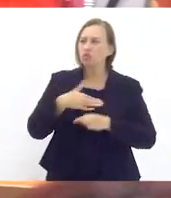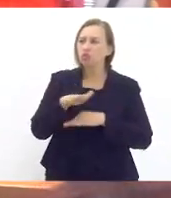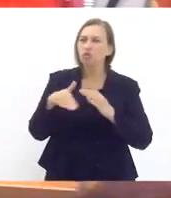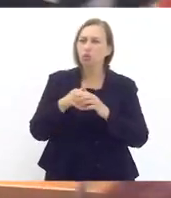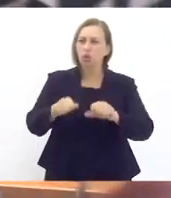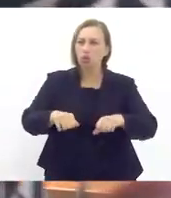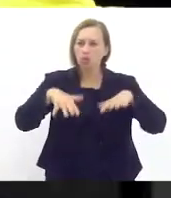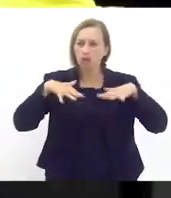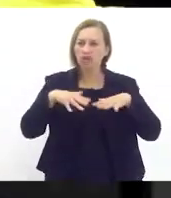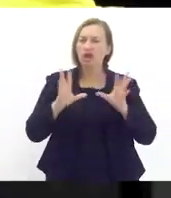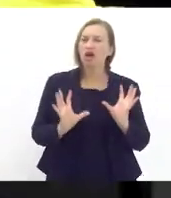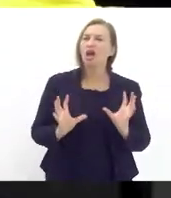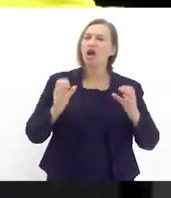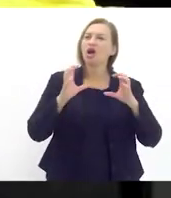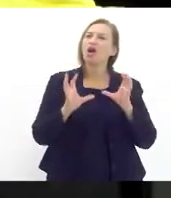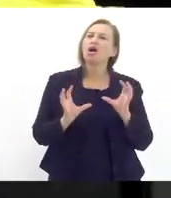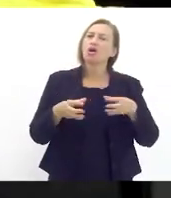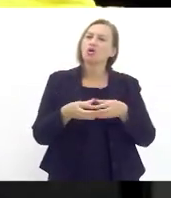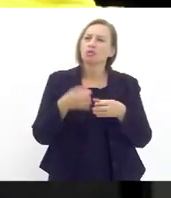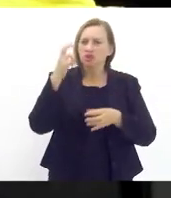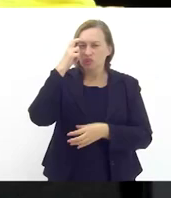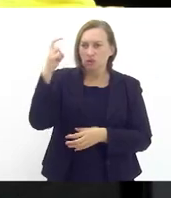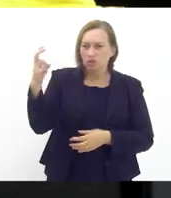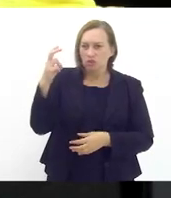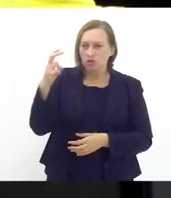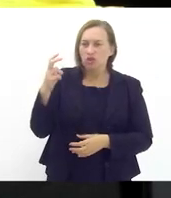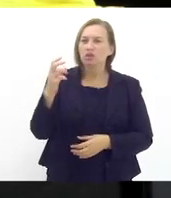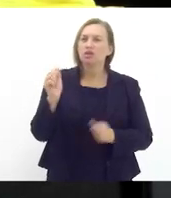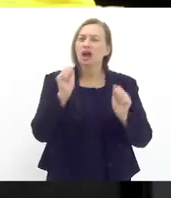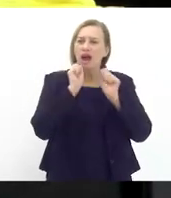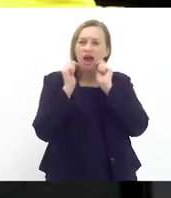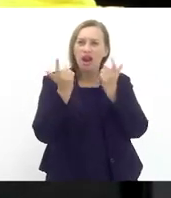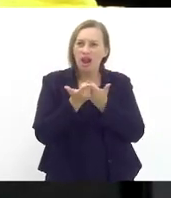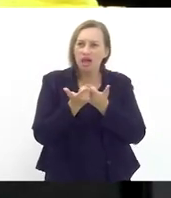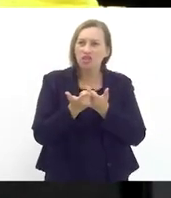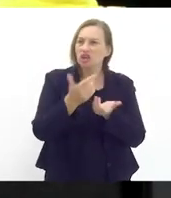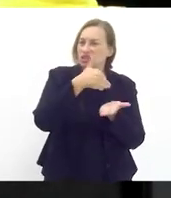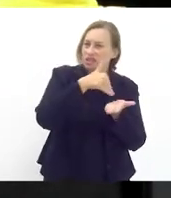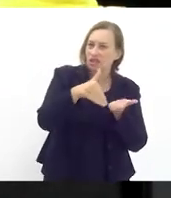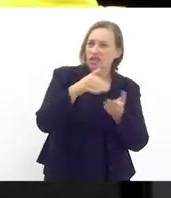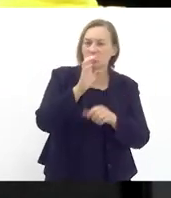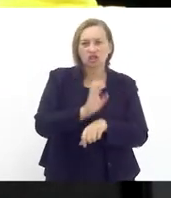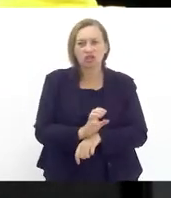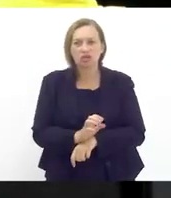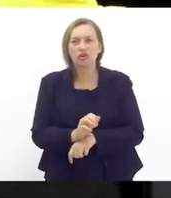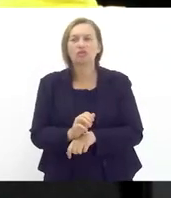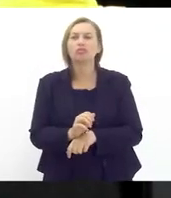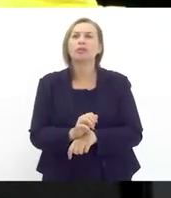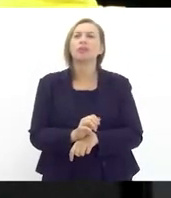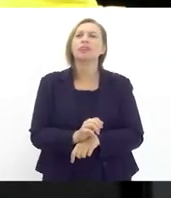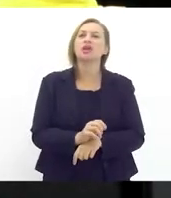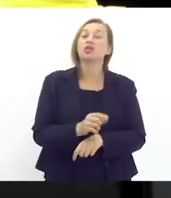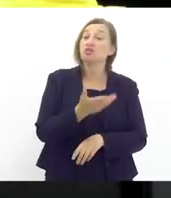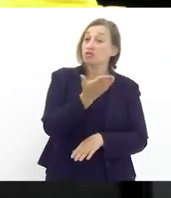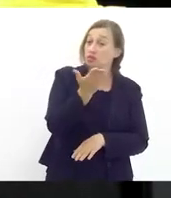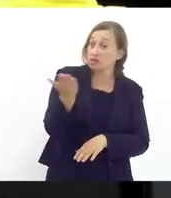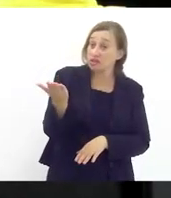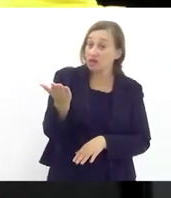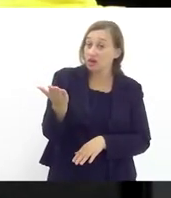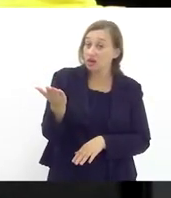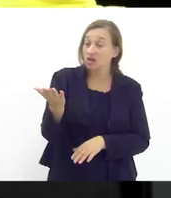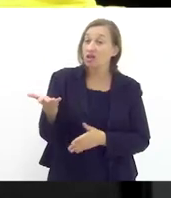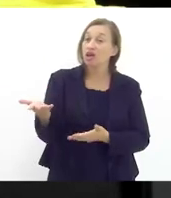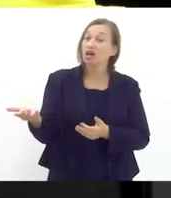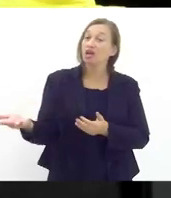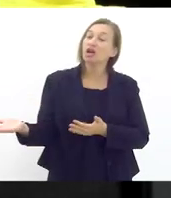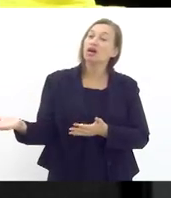a comissão de de cultura da alerj a secretária estadual de cultura que está presente vocês a